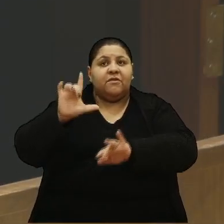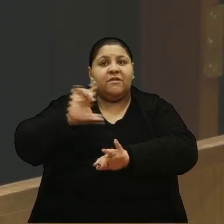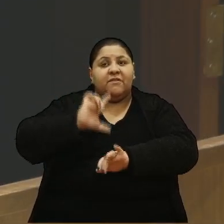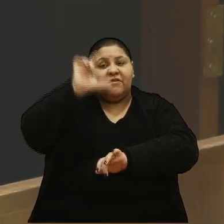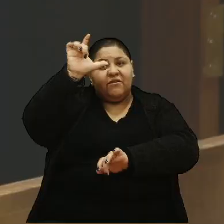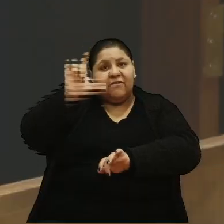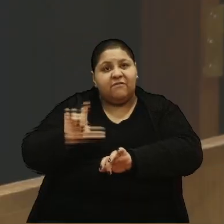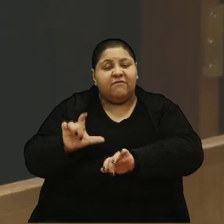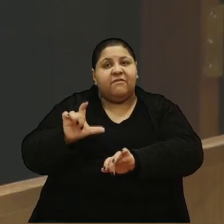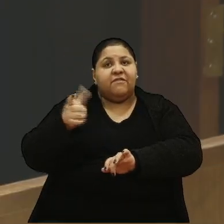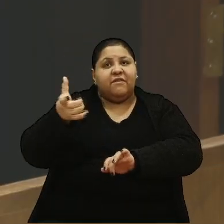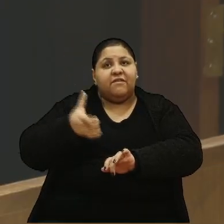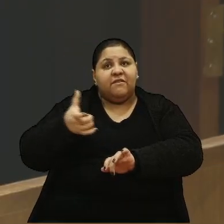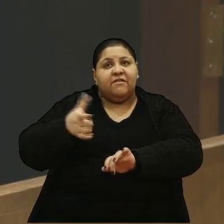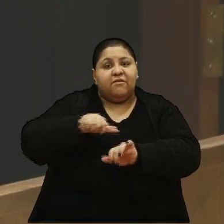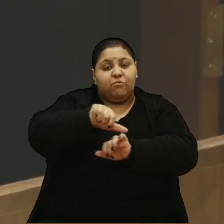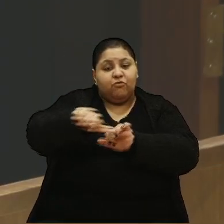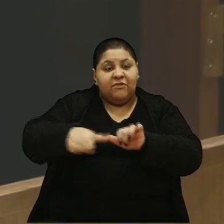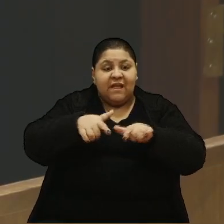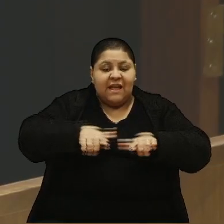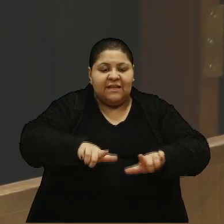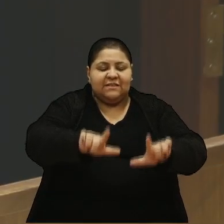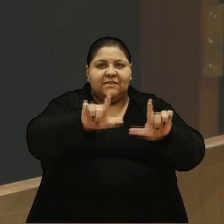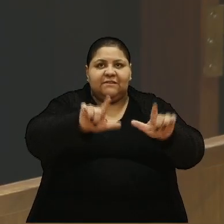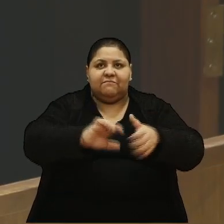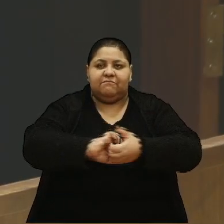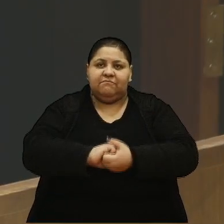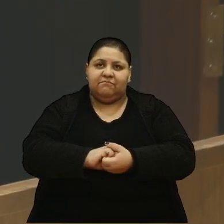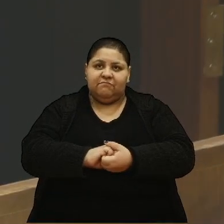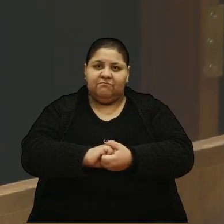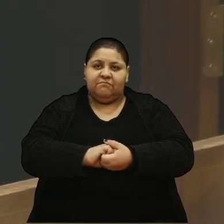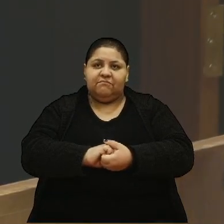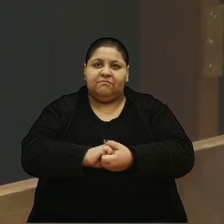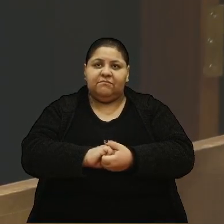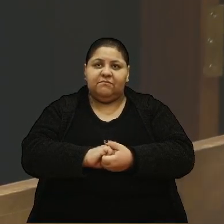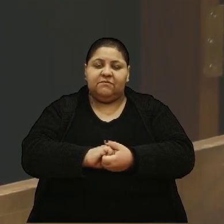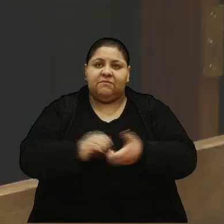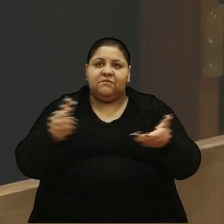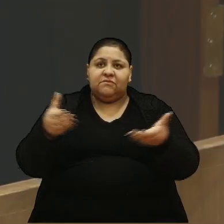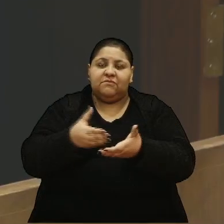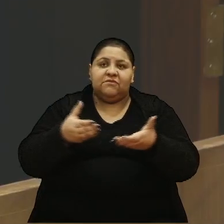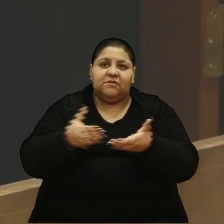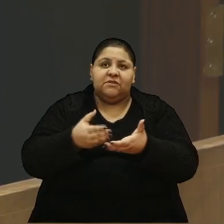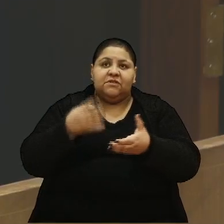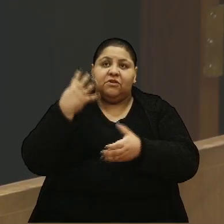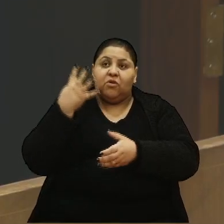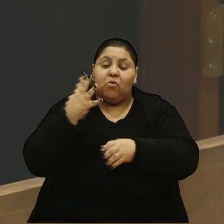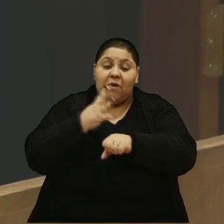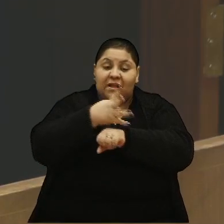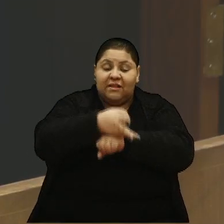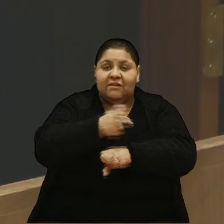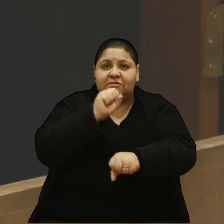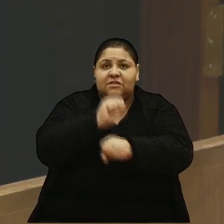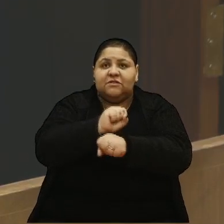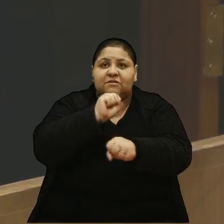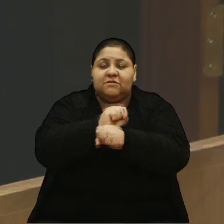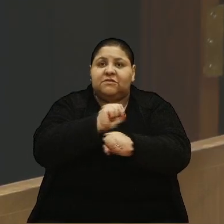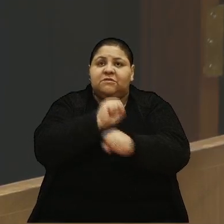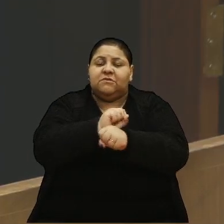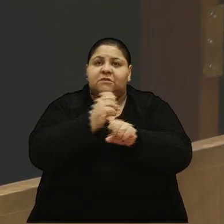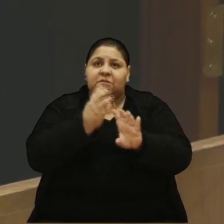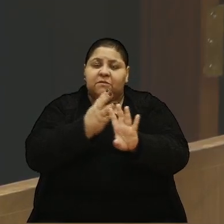pessoa querendo renovar a receita. E aí, ela fica desde as 4 da manhã aguardando na